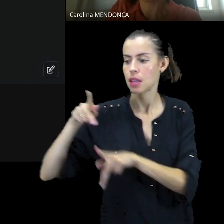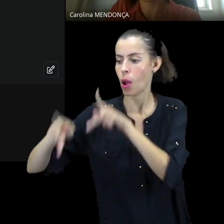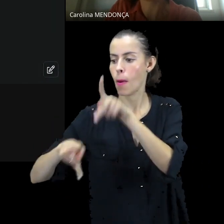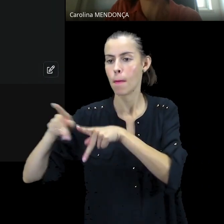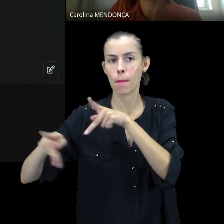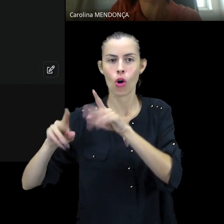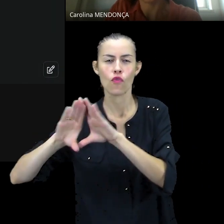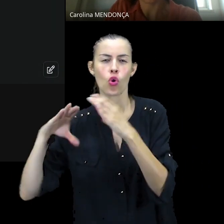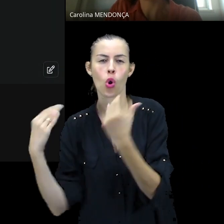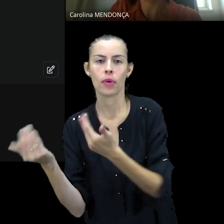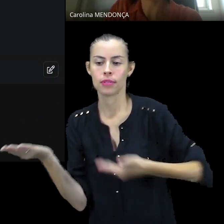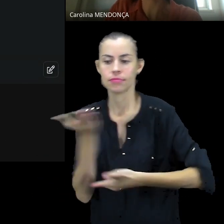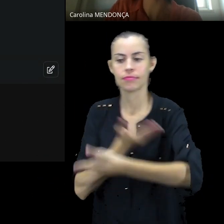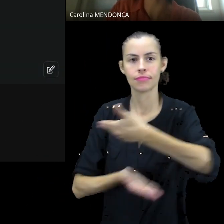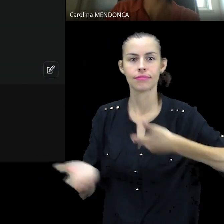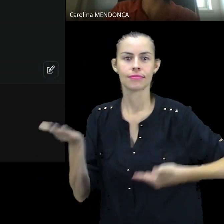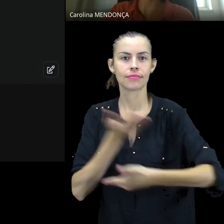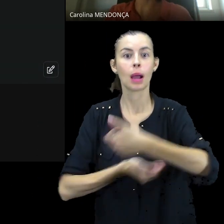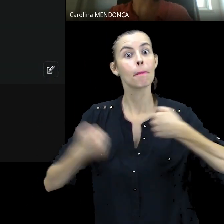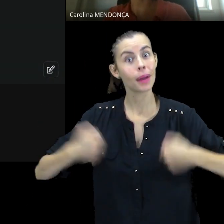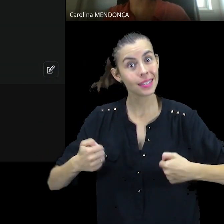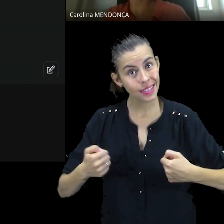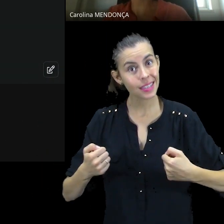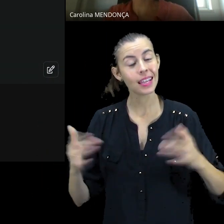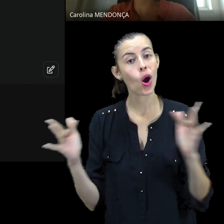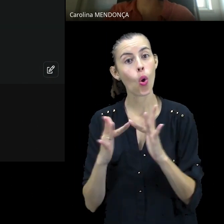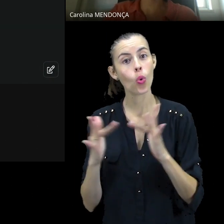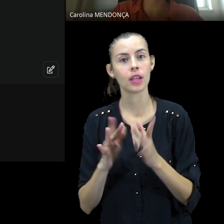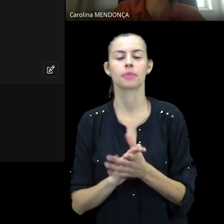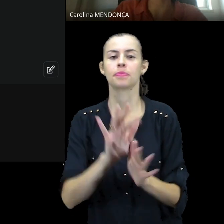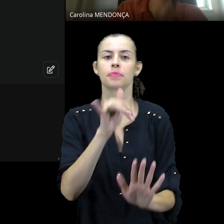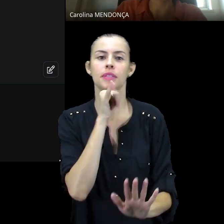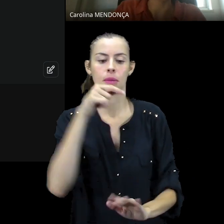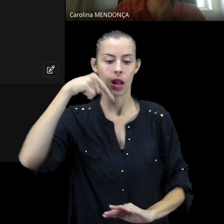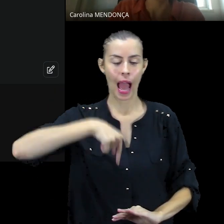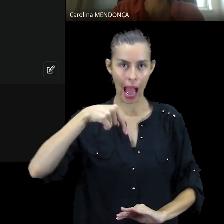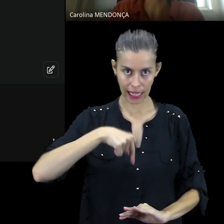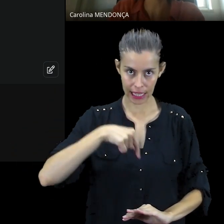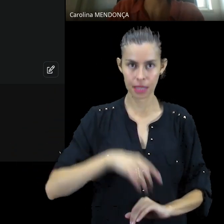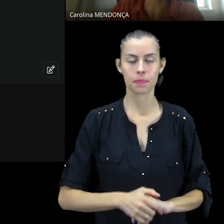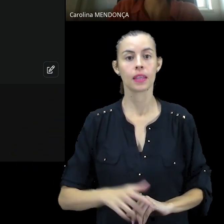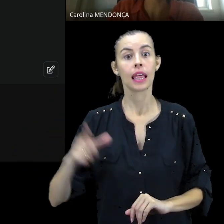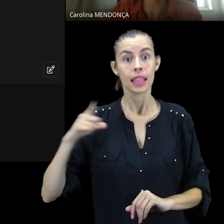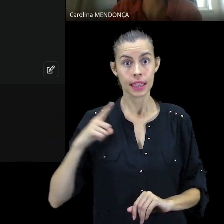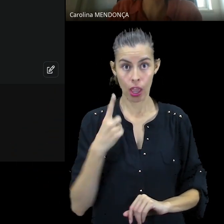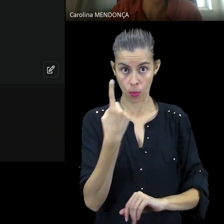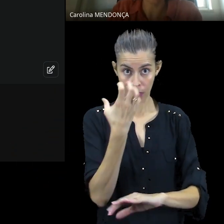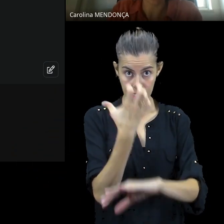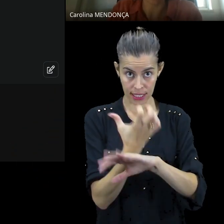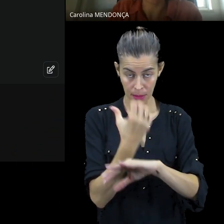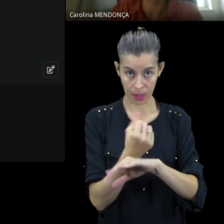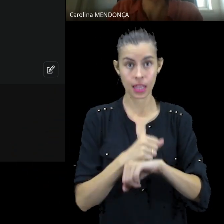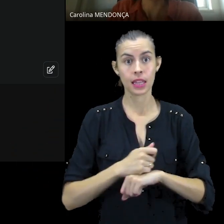isso é muito importante, porque a gente, às vezes, tem na universidade, aqui na UFBA, por exemplo, tem uma modalidade, né, tradicional de extensão, que é a prestação